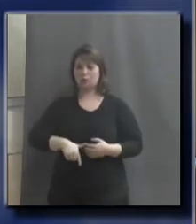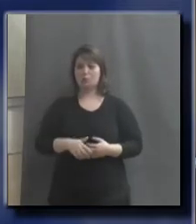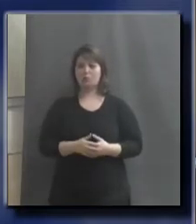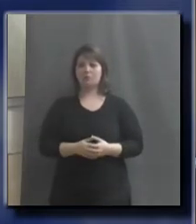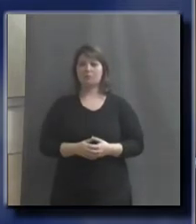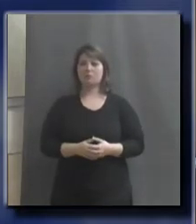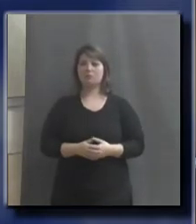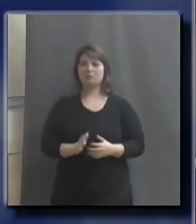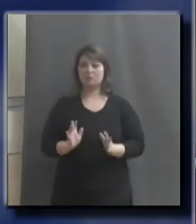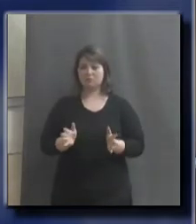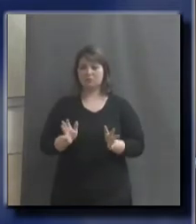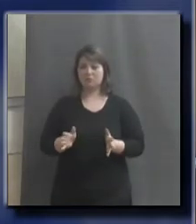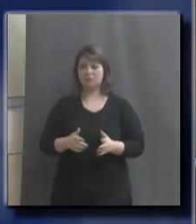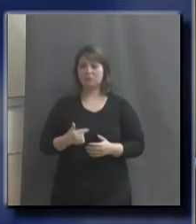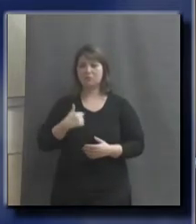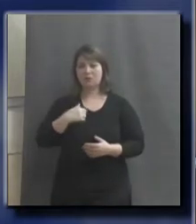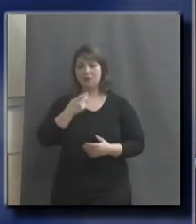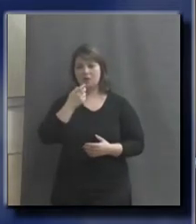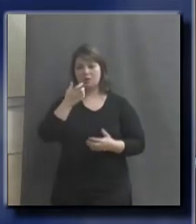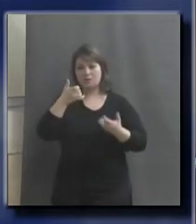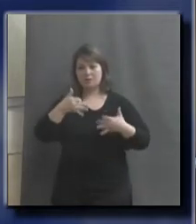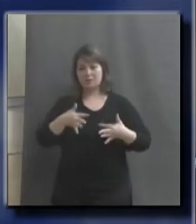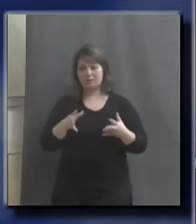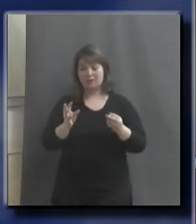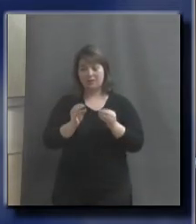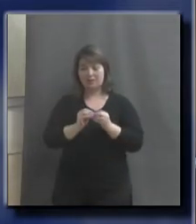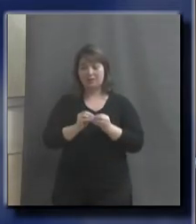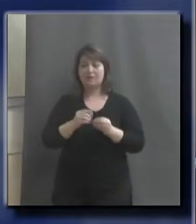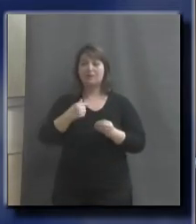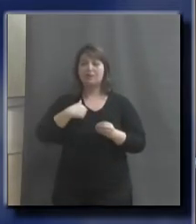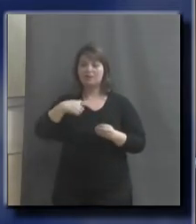e já nisso na minha fala, mas reafirmar